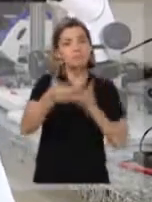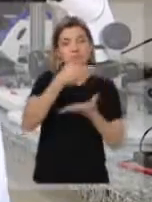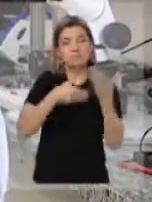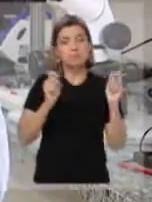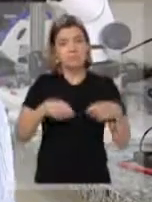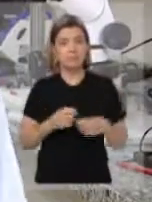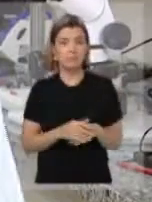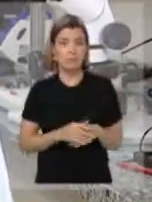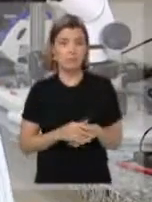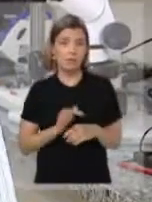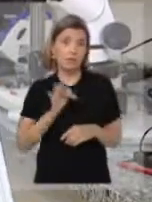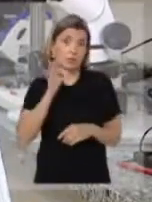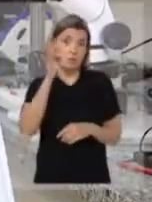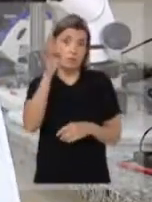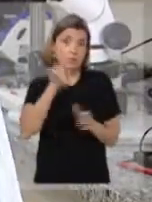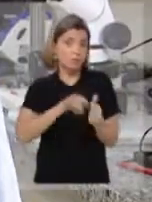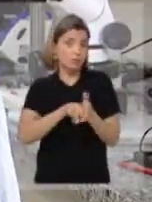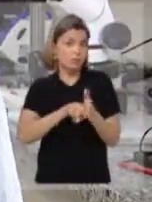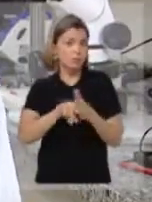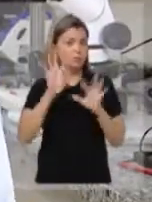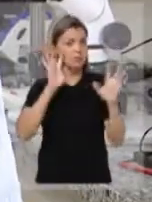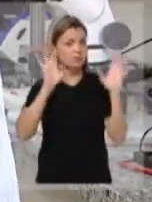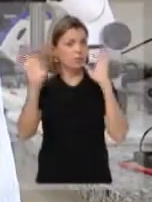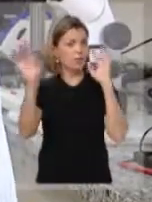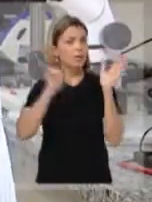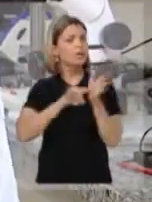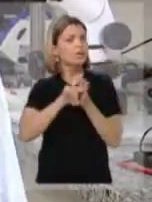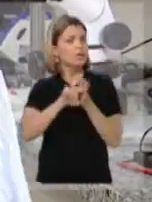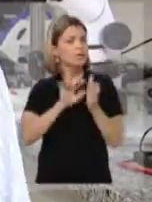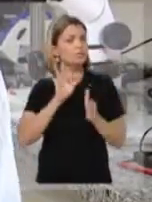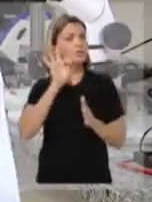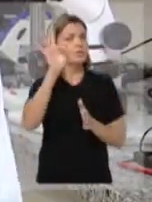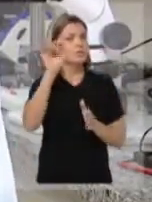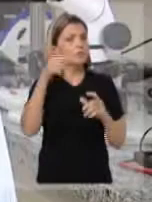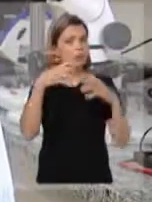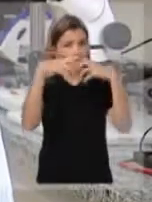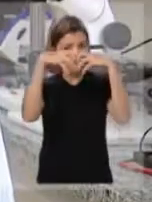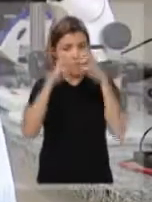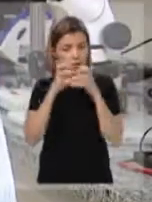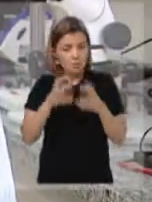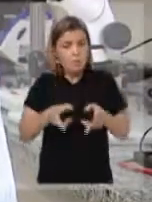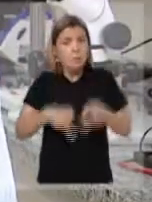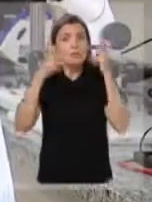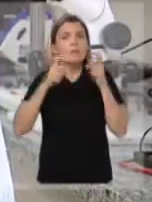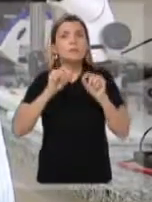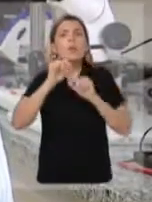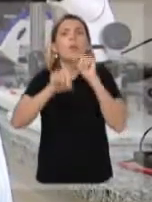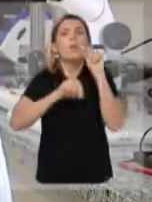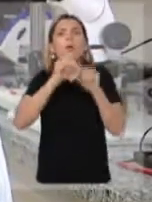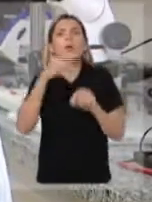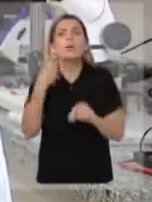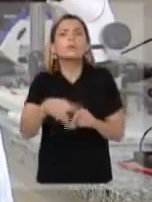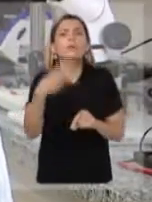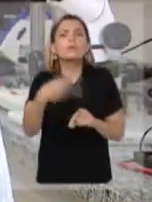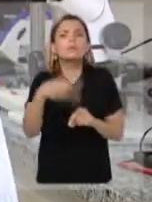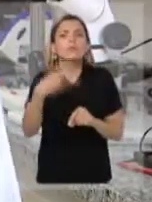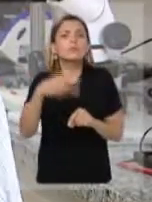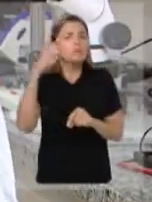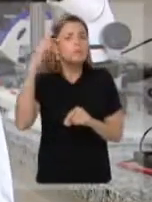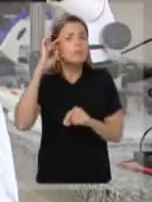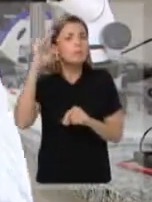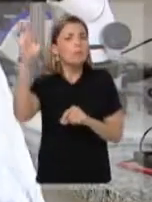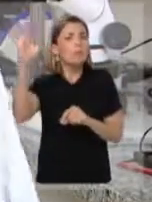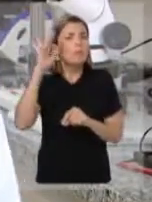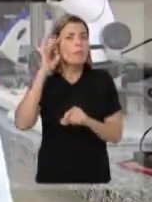pessoa para outra. Obviamente é um sonho, eu acho que ainda é um sonho distante, porque eu